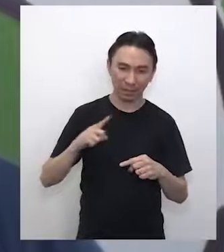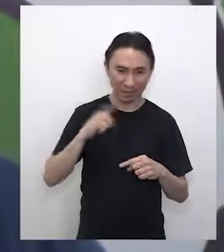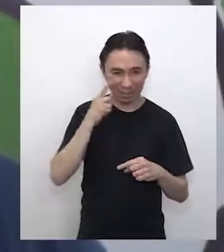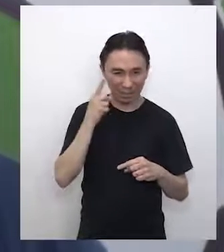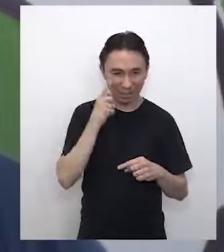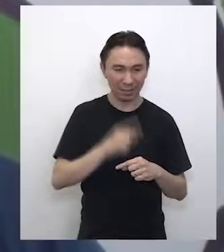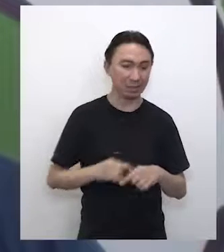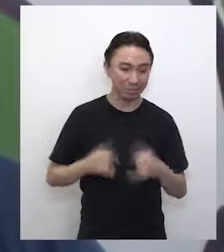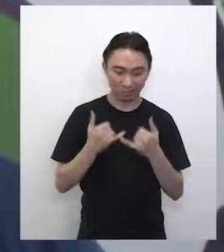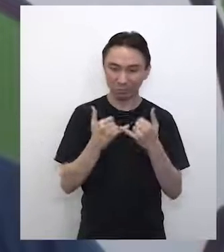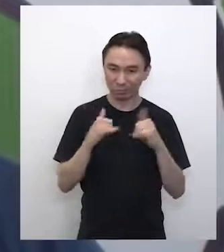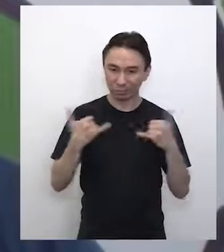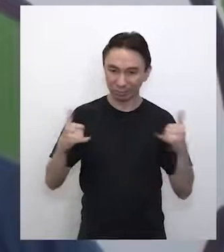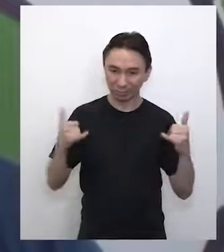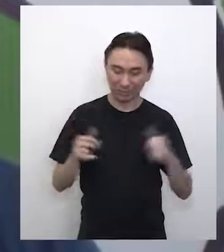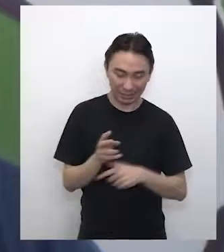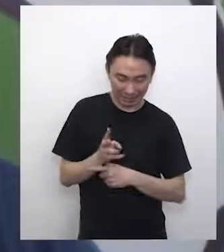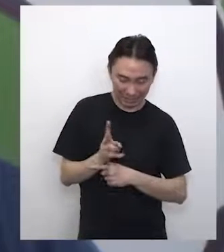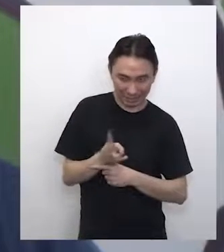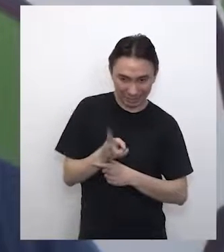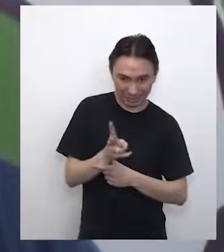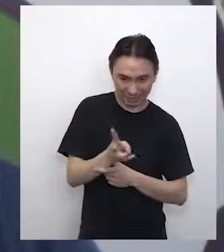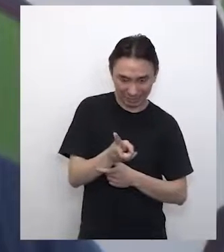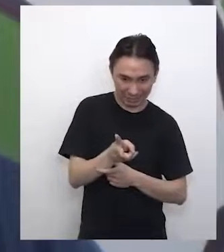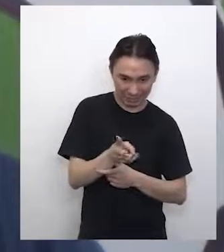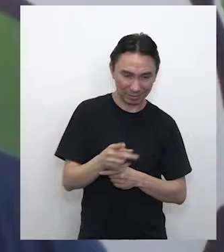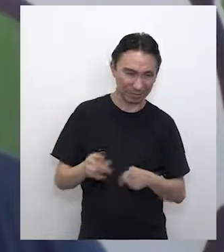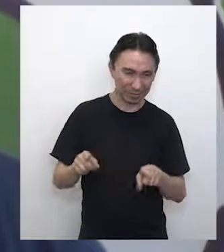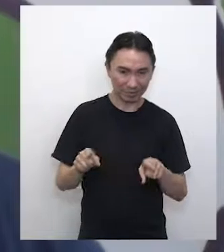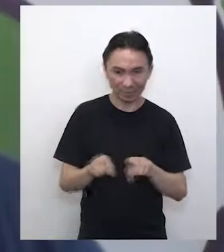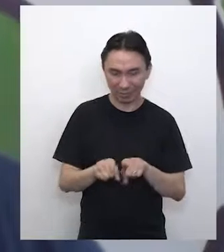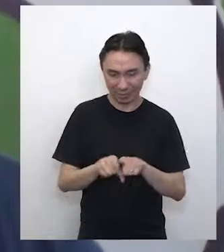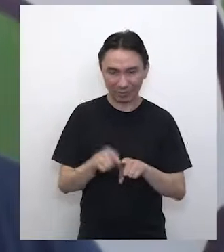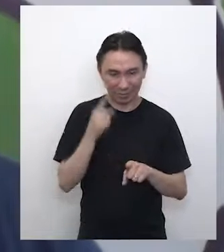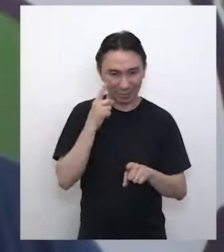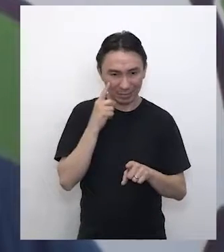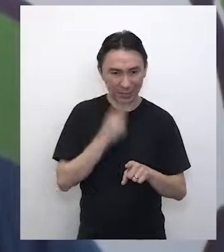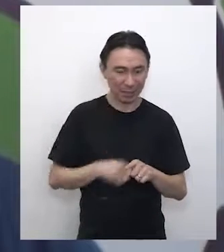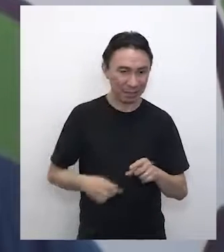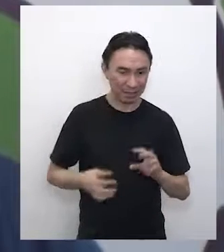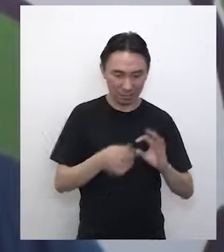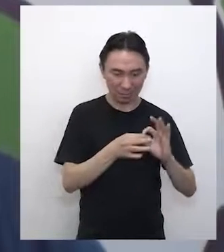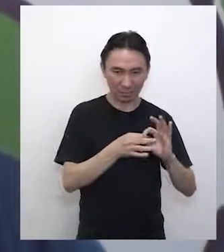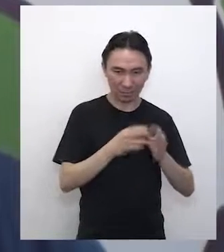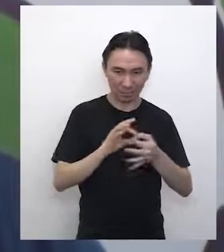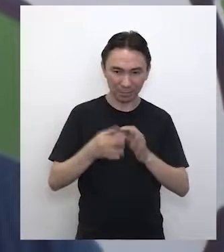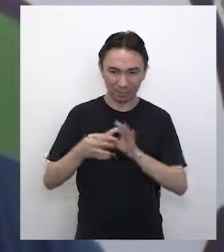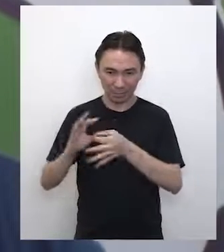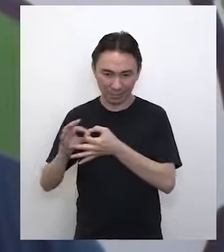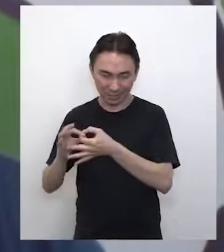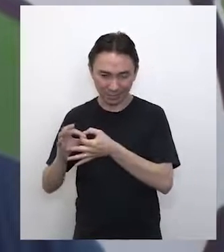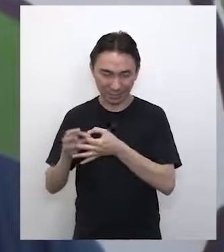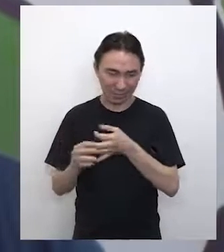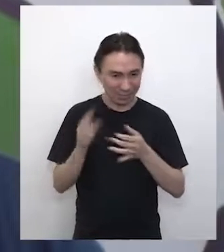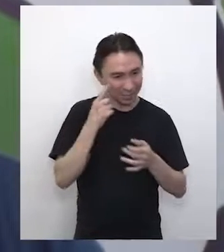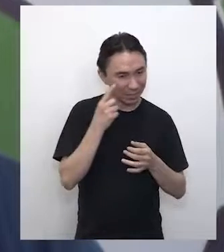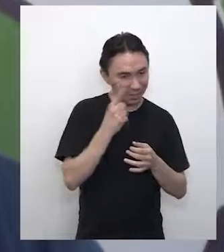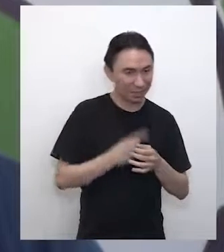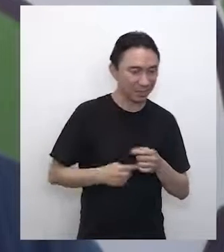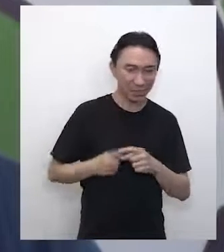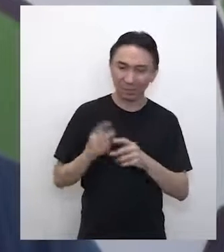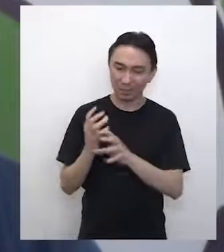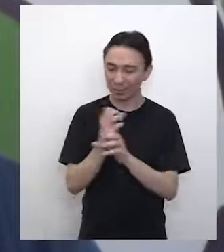né? E aumenta a corrente, ou você soma a corrente. No caso